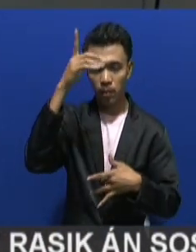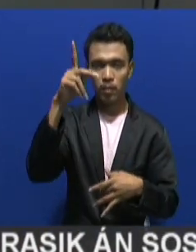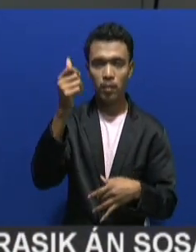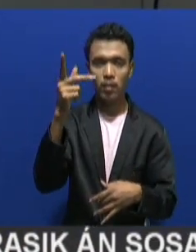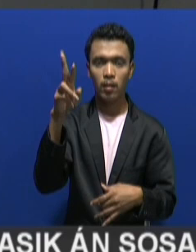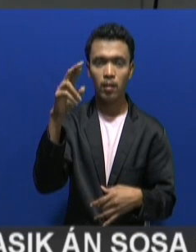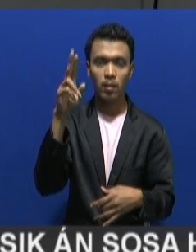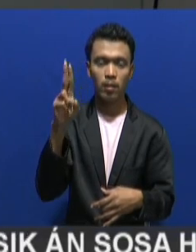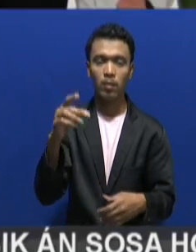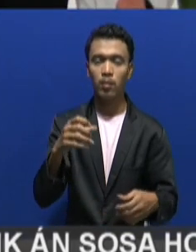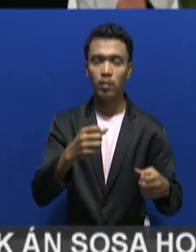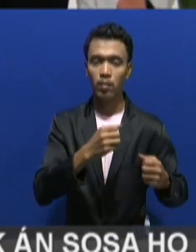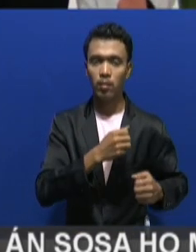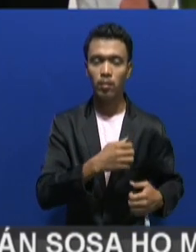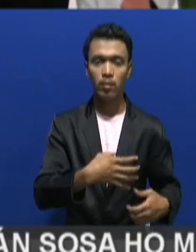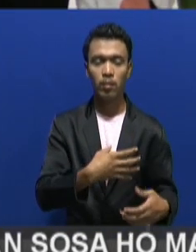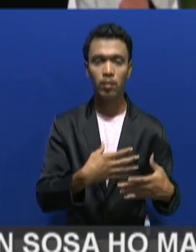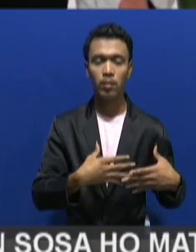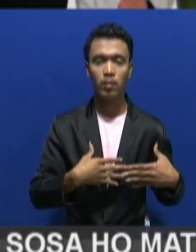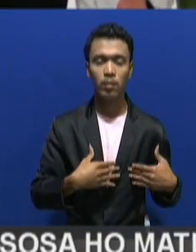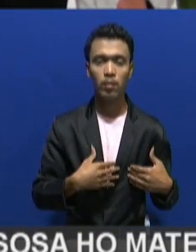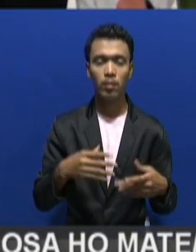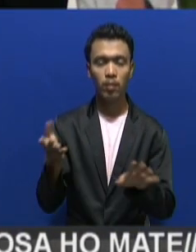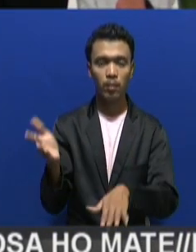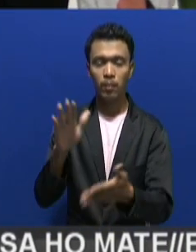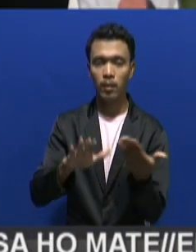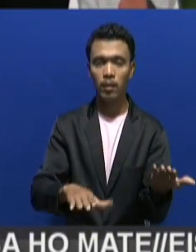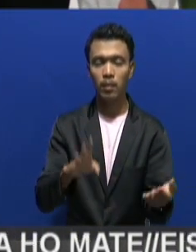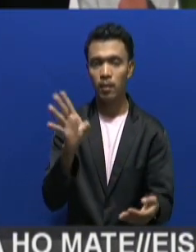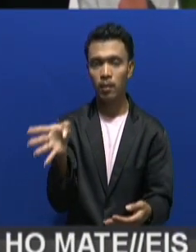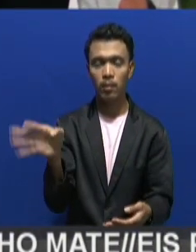no mate hat nulu racing sia. Albito Alves, RTTL.